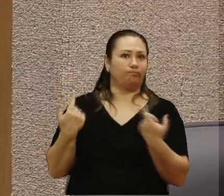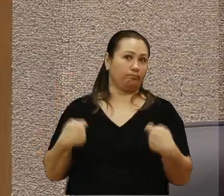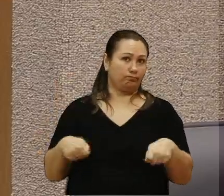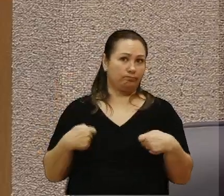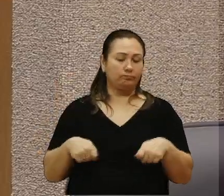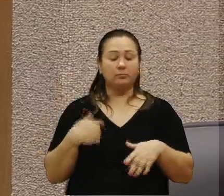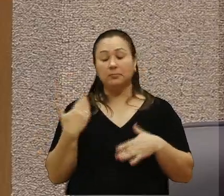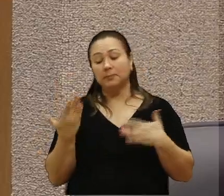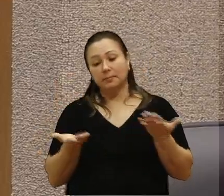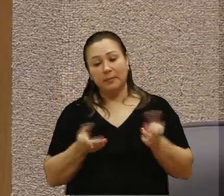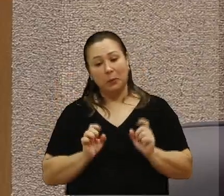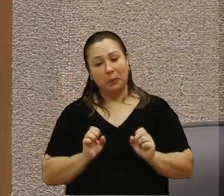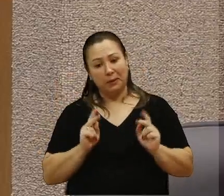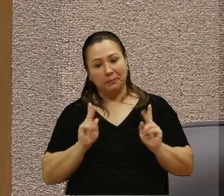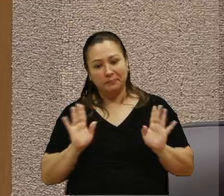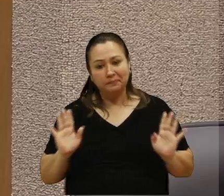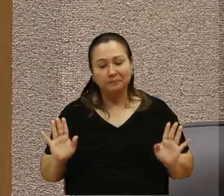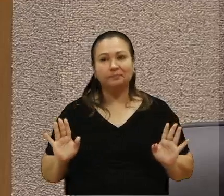Mas, enfim,